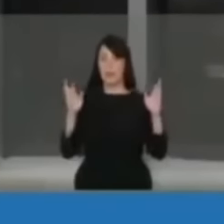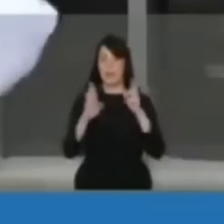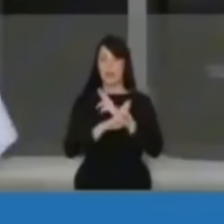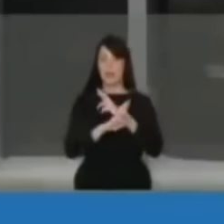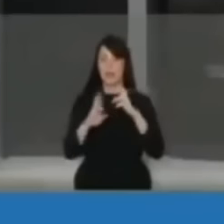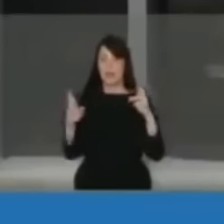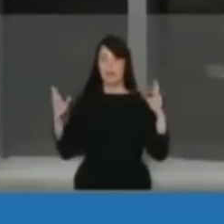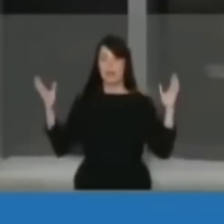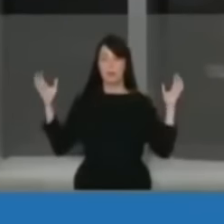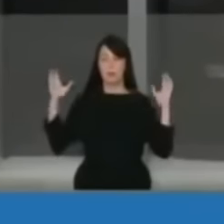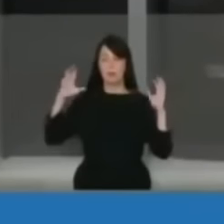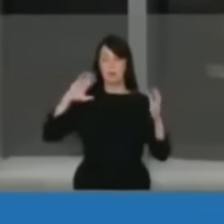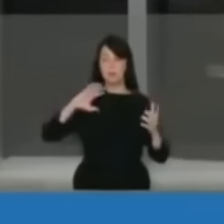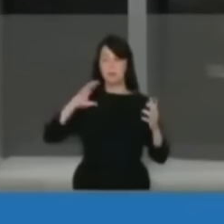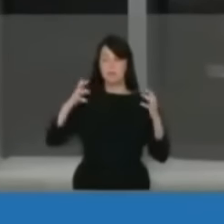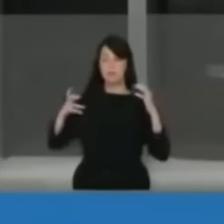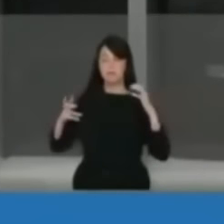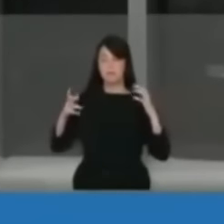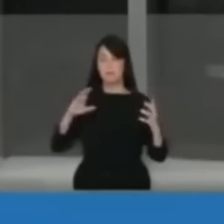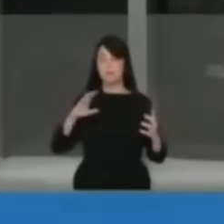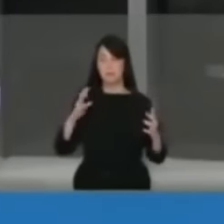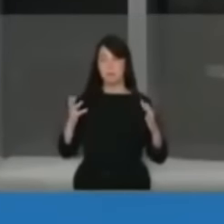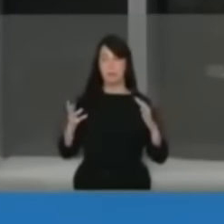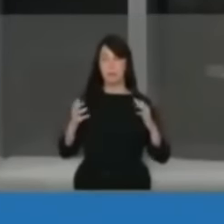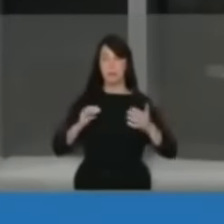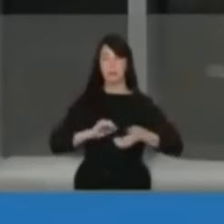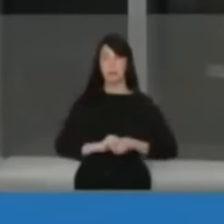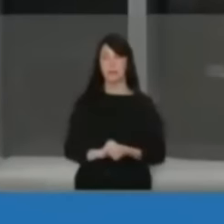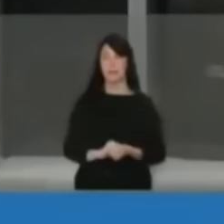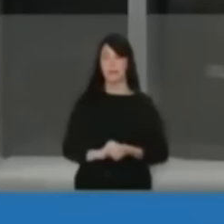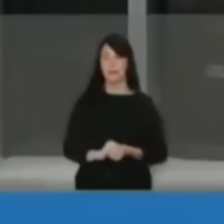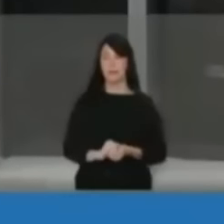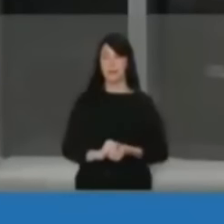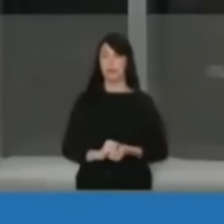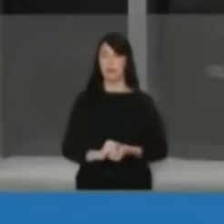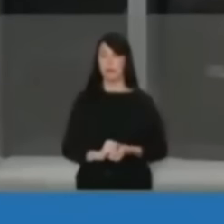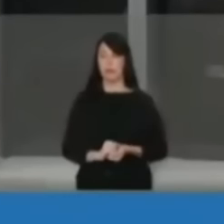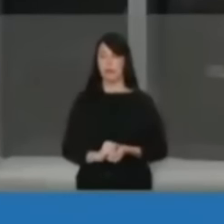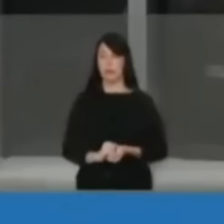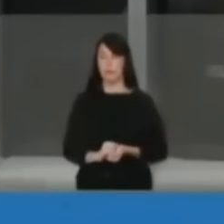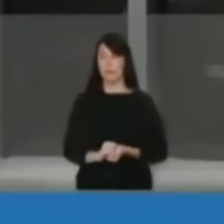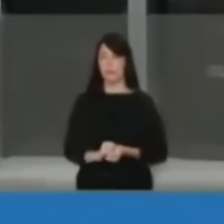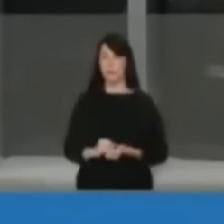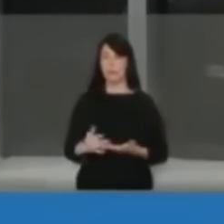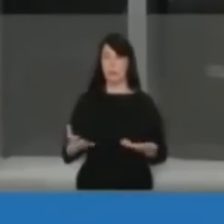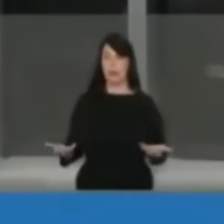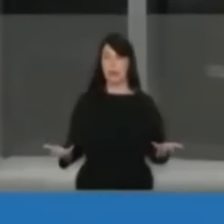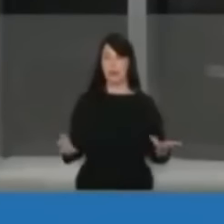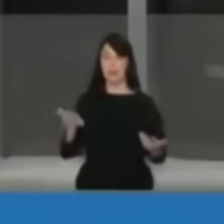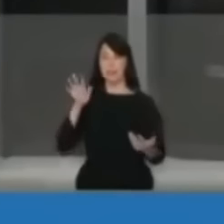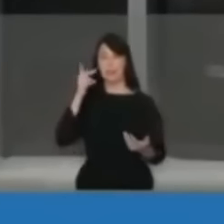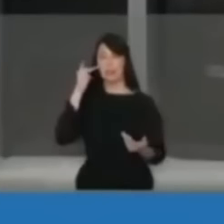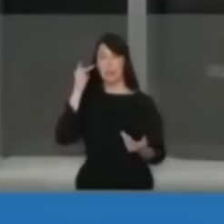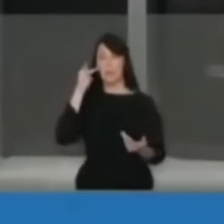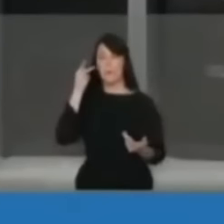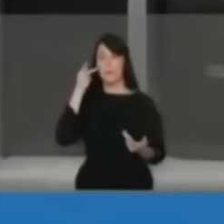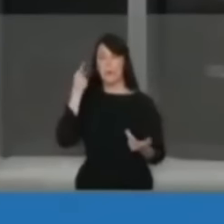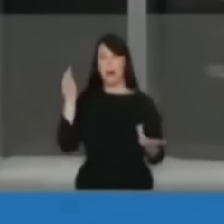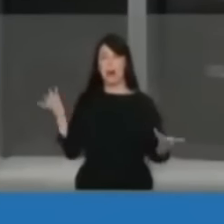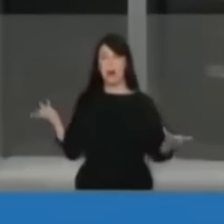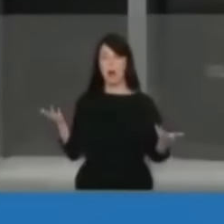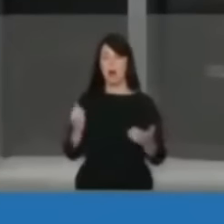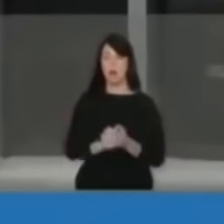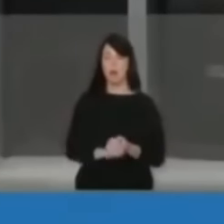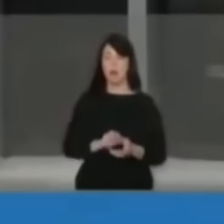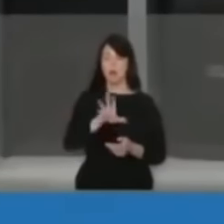Essa é a política bolsonarista, e por isso não socorrem, acham que isso é coisa normal e que as pessoas